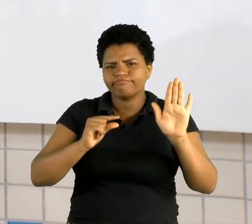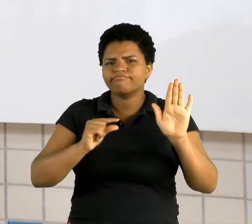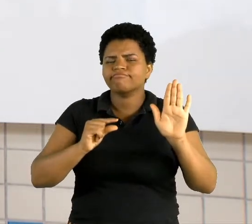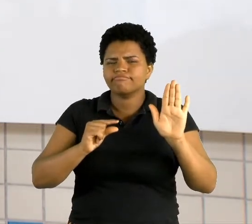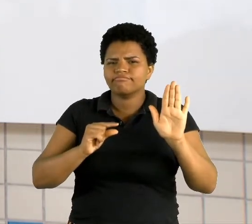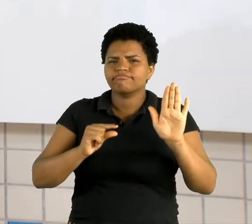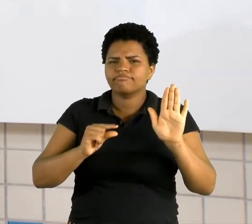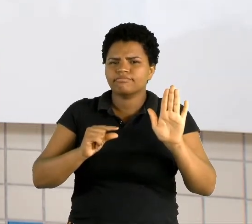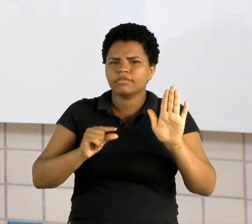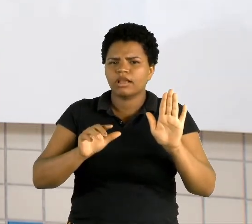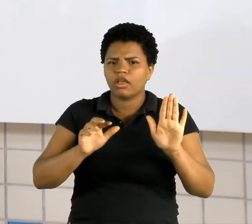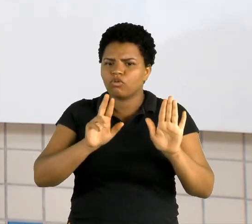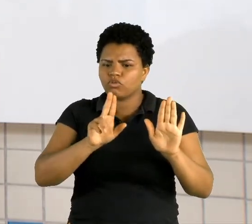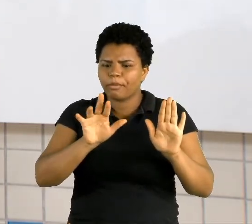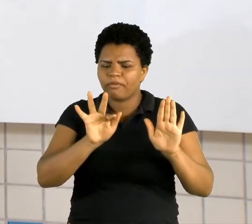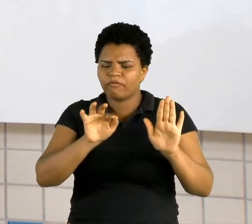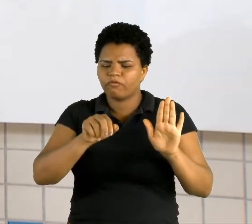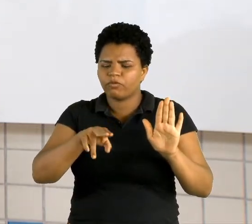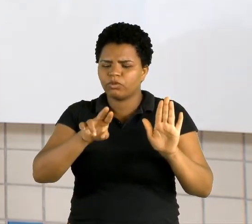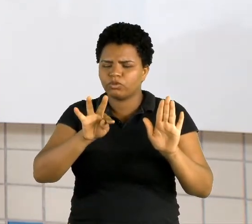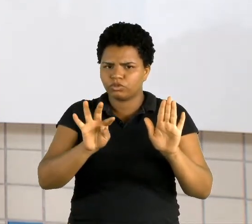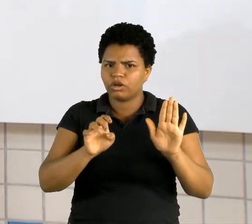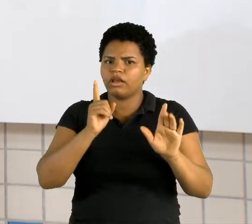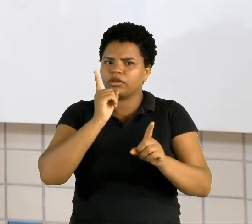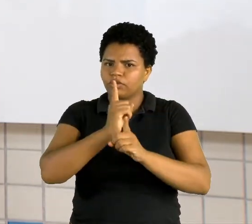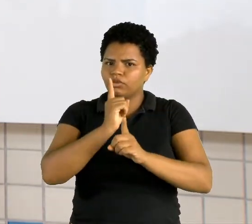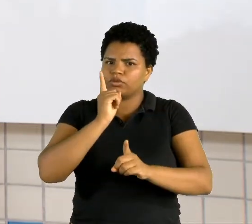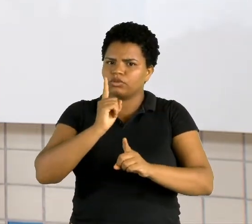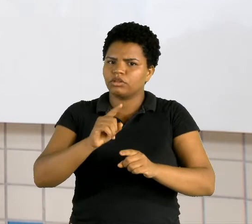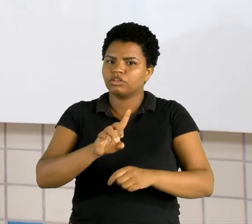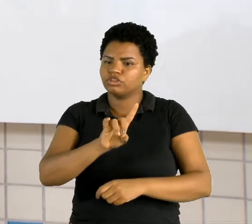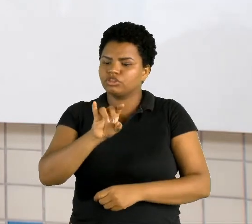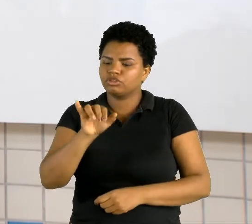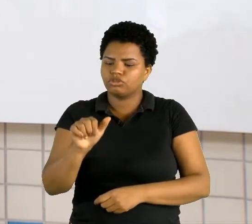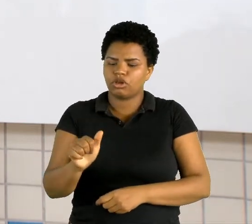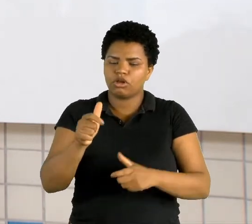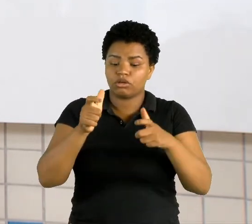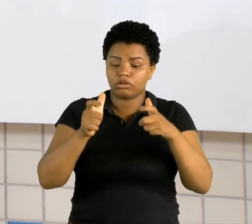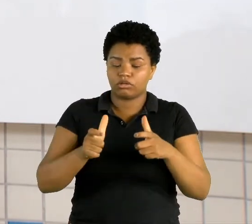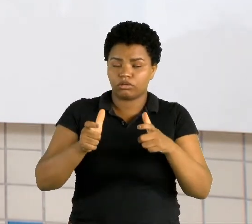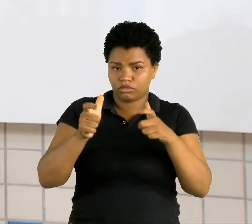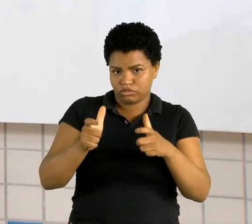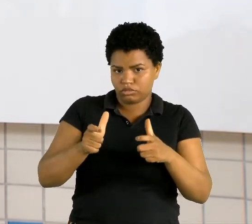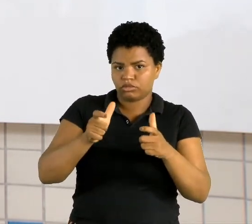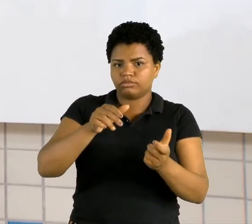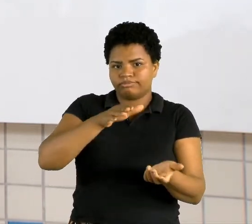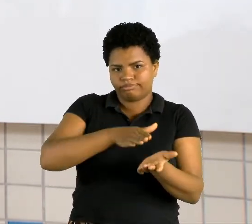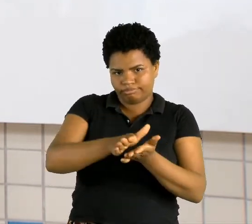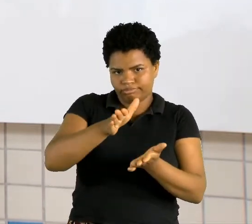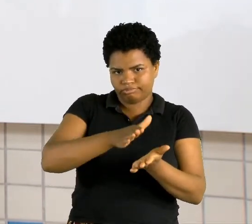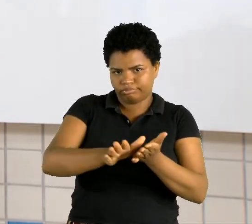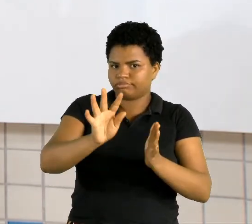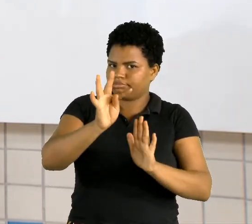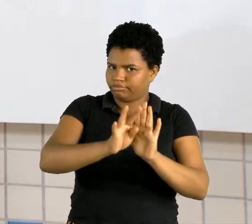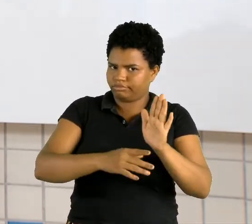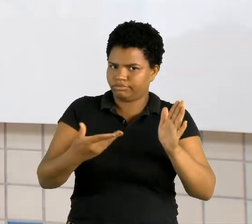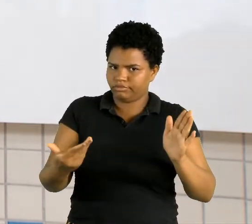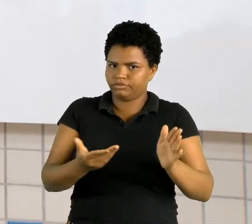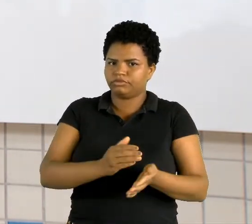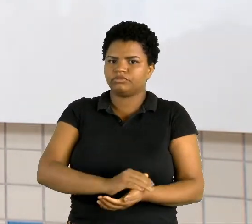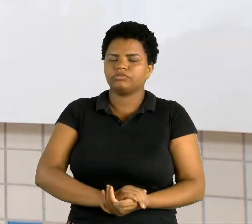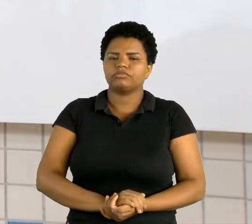escrito fonte, você vai encontrar data e local onde esse texto foi